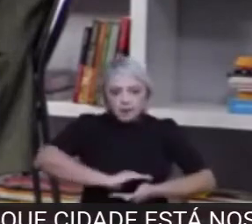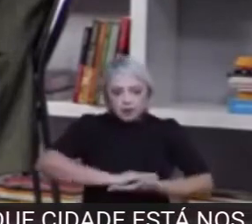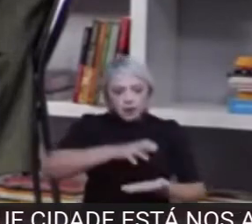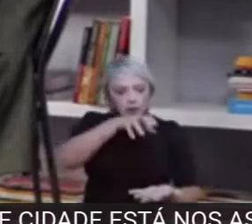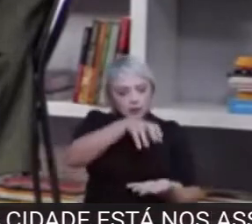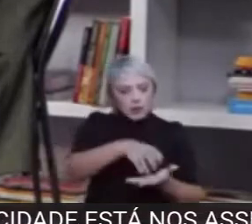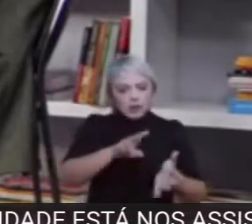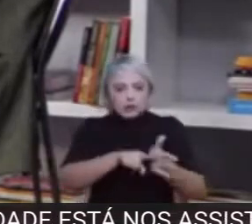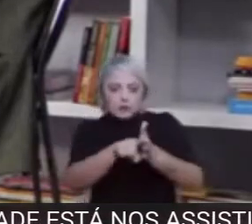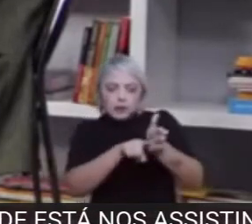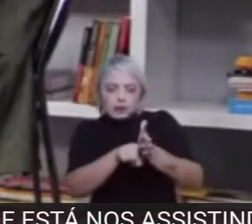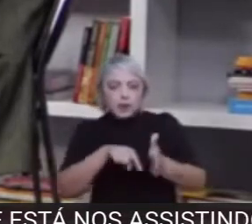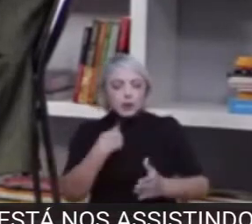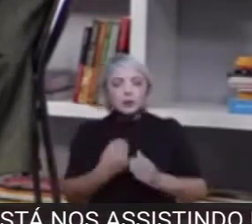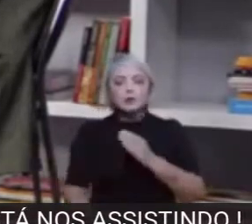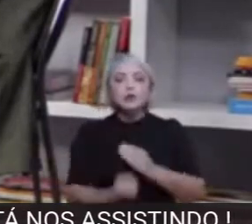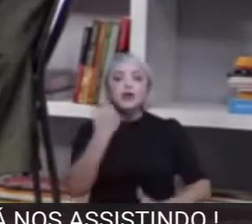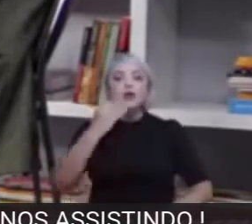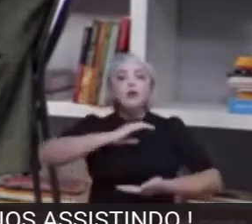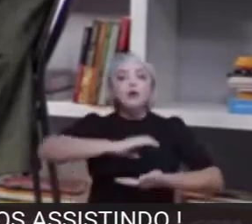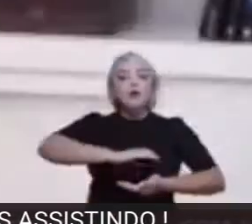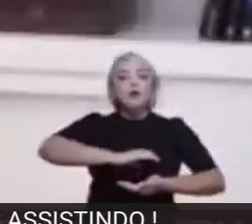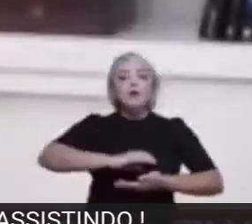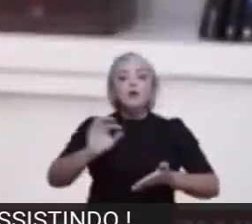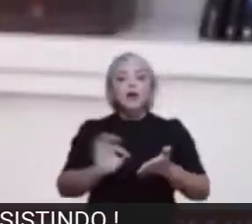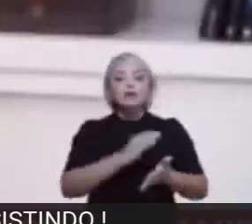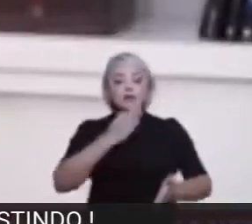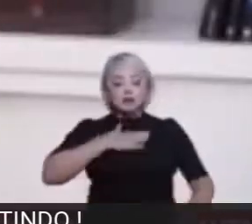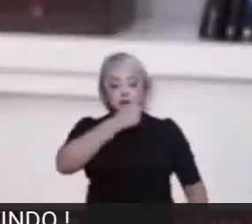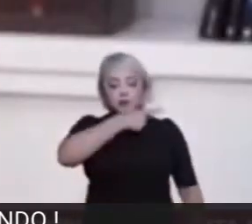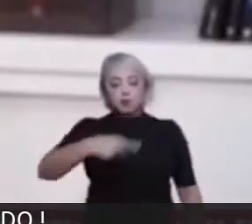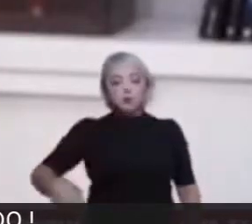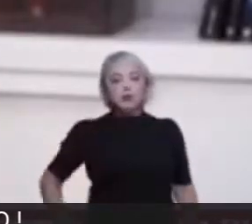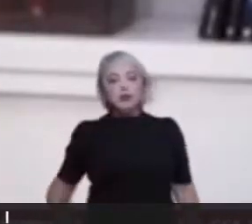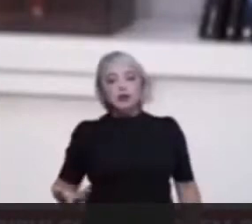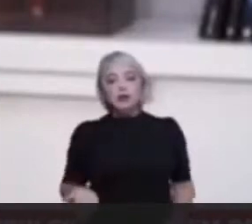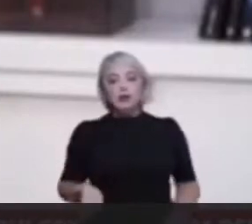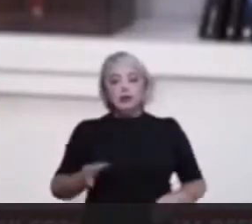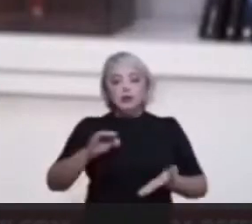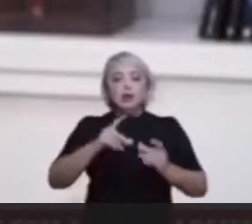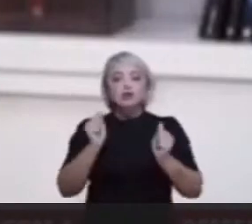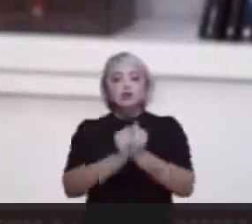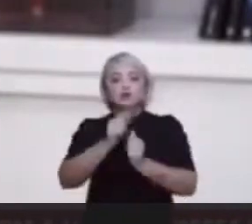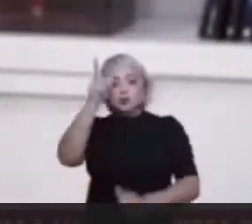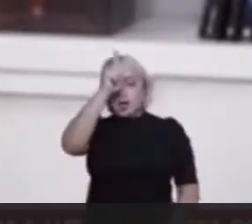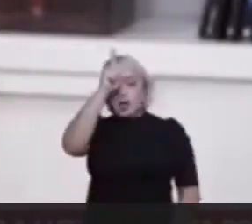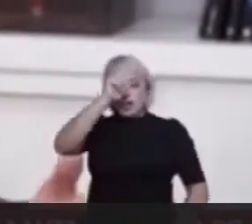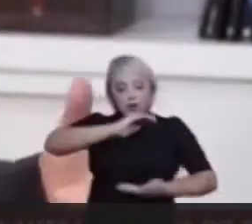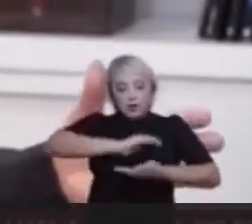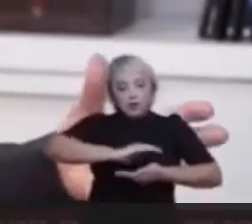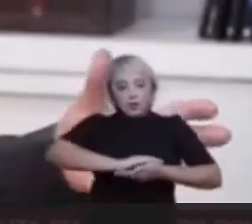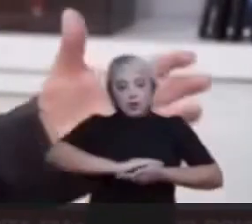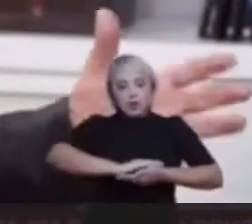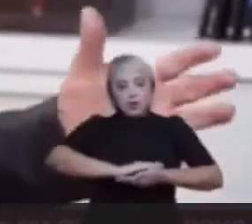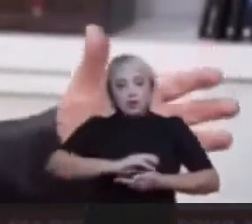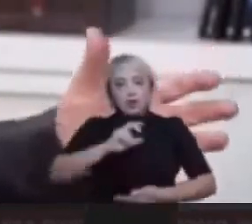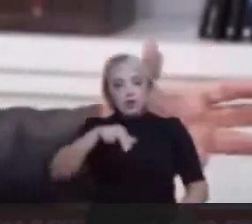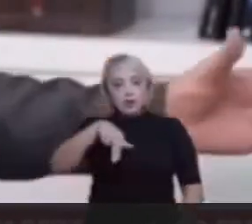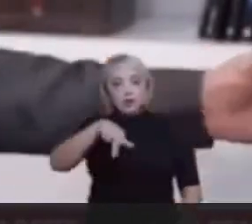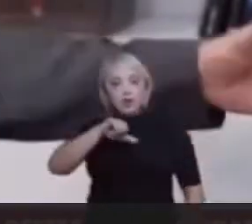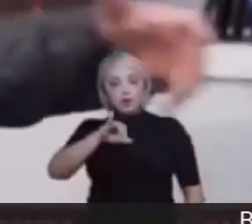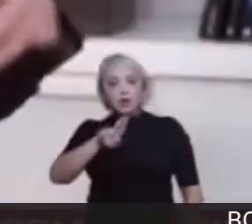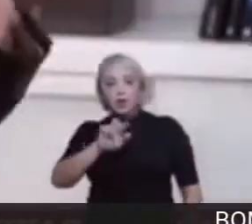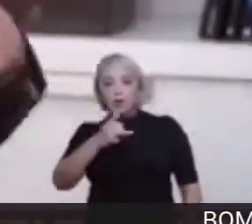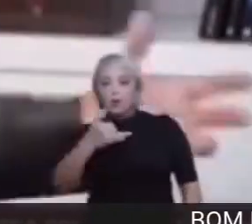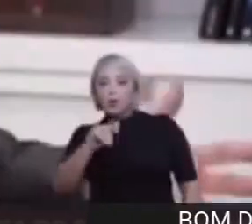nós criamos o fundo, foi assinado por mim, o fundo com a Alemanha e o fundo com a Noruega. Você pode criar um centro